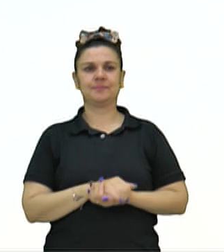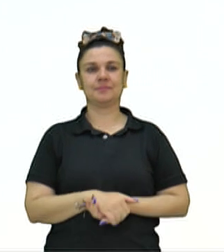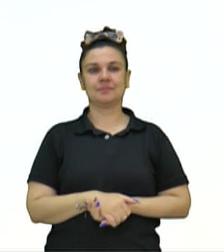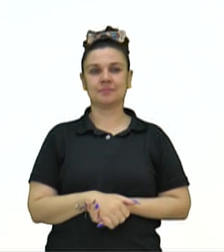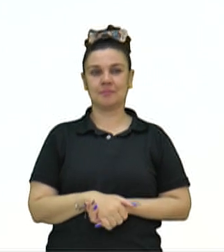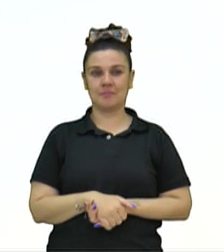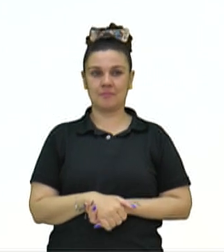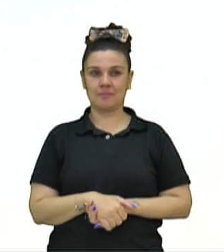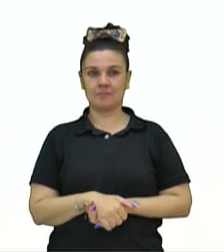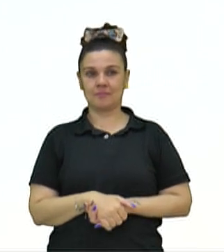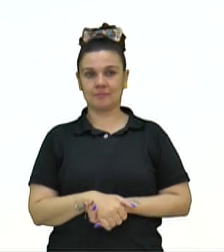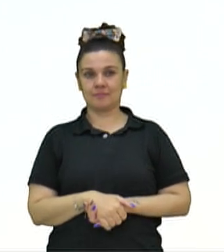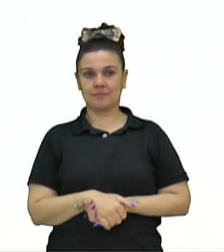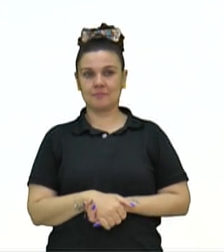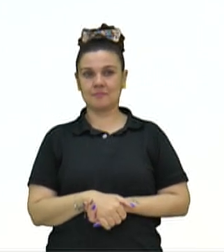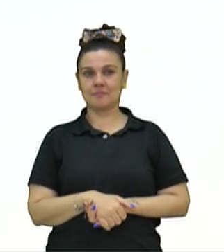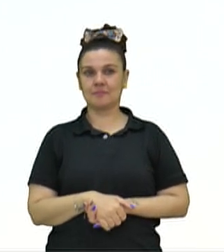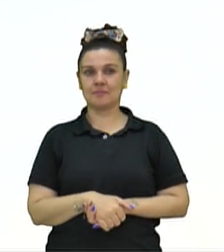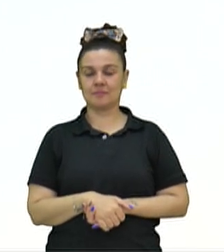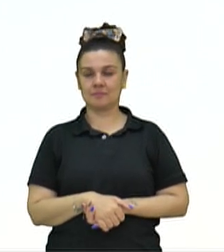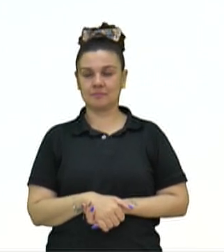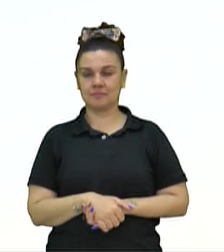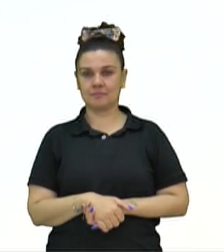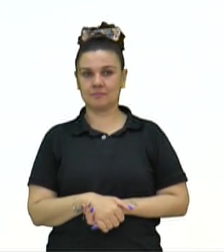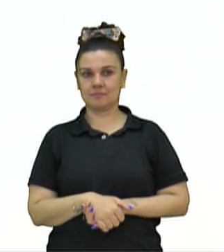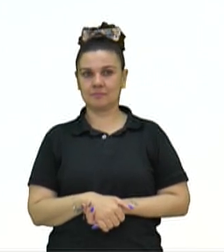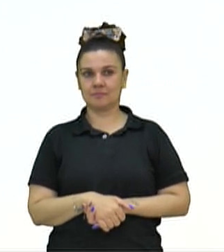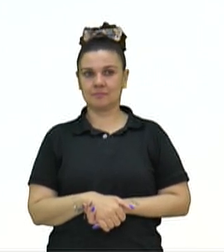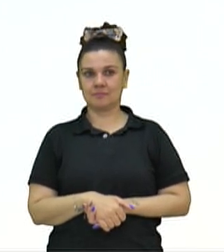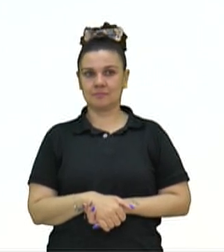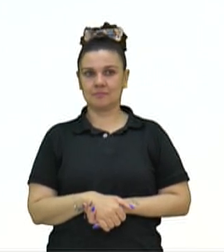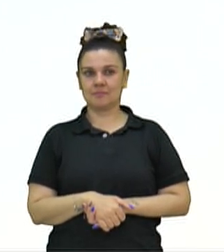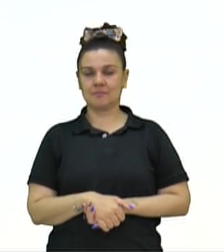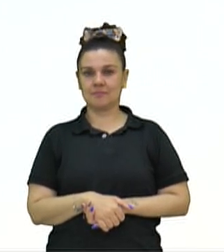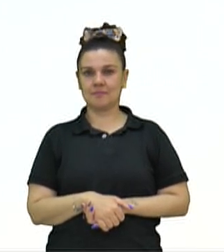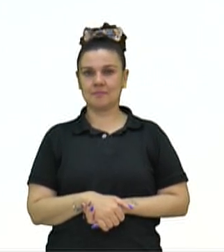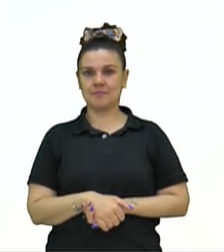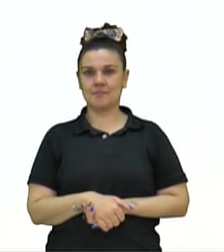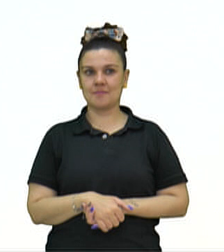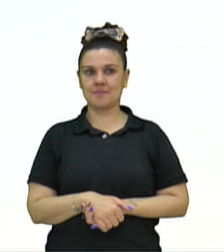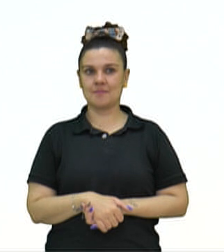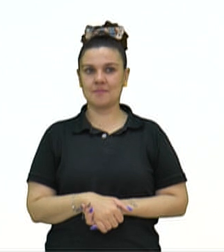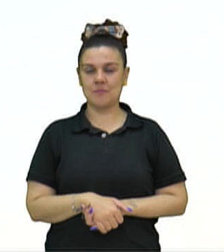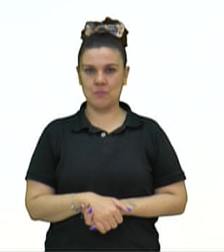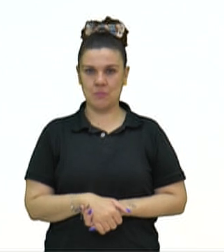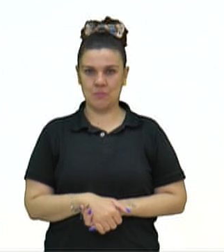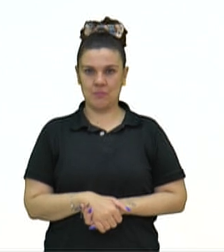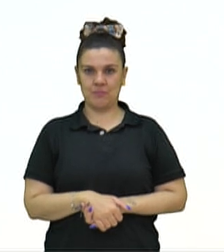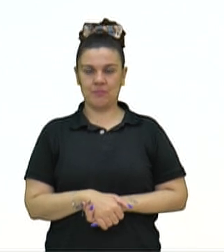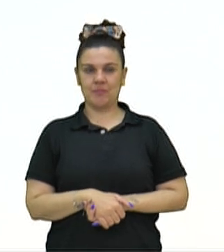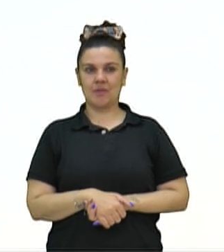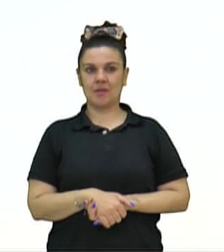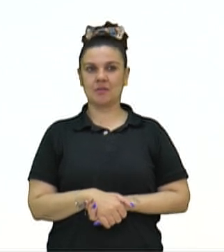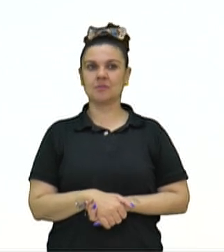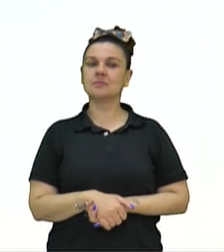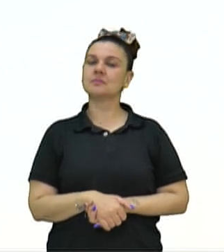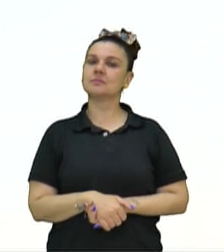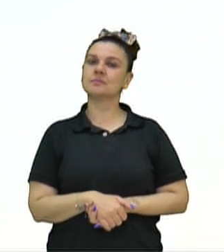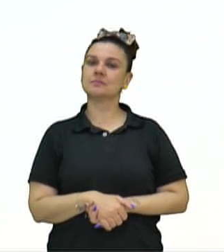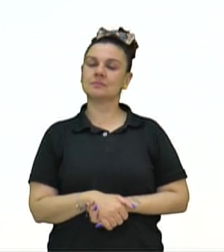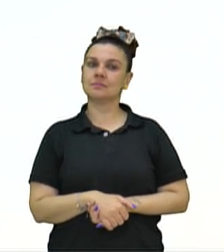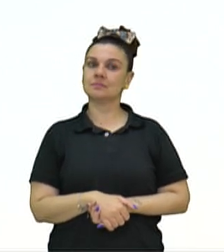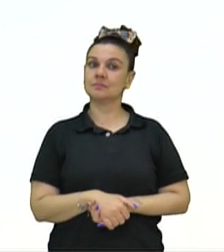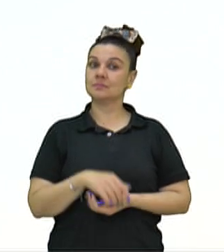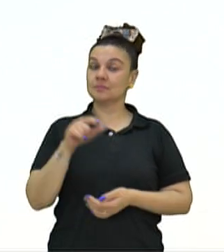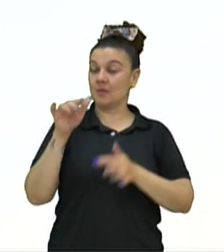Garfield. If you didn't do those things, you wouldn't be a cat. I love you for what you are. That's okay. Essa